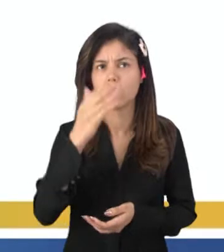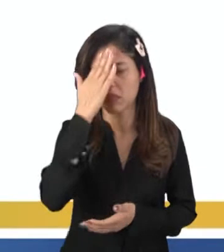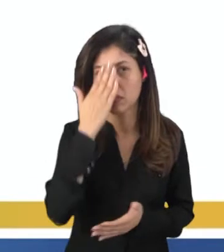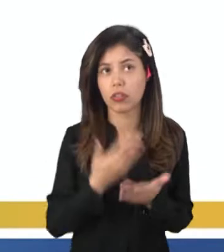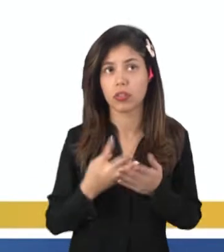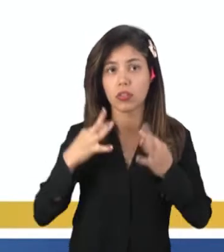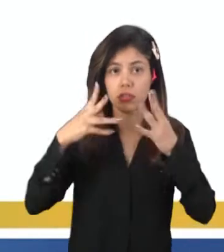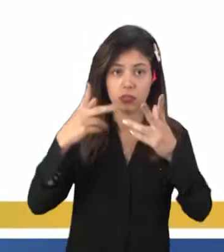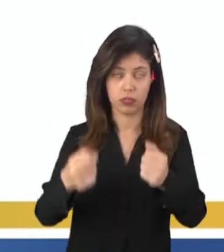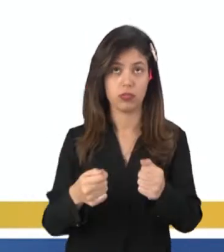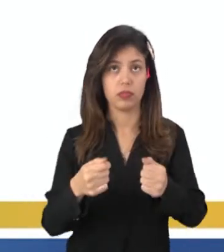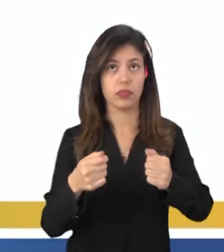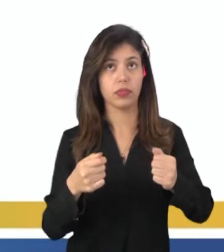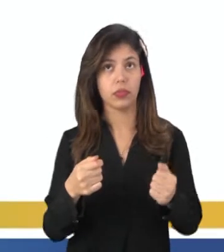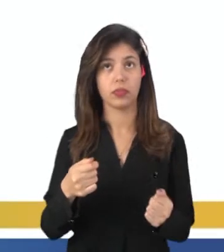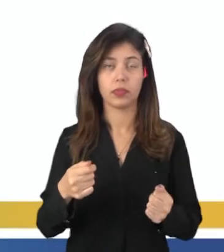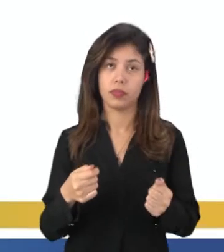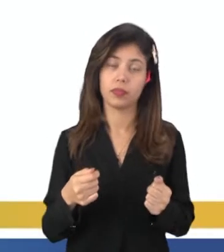todos aqui,